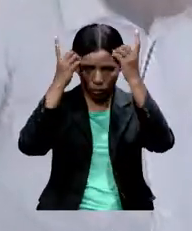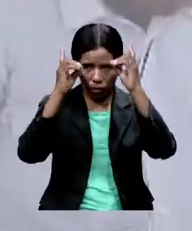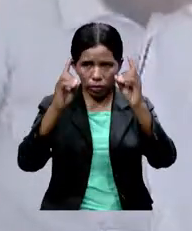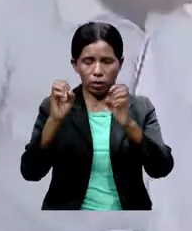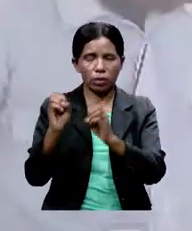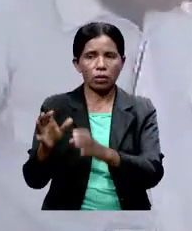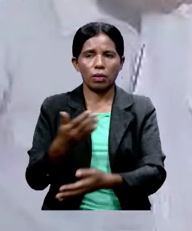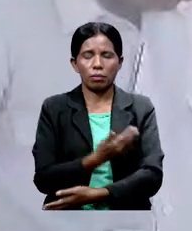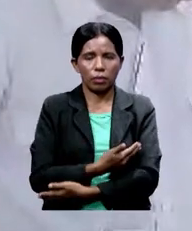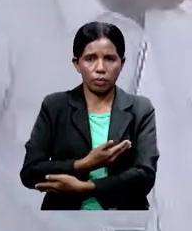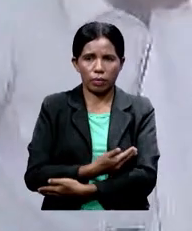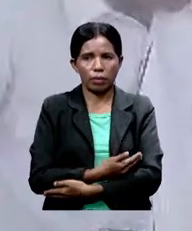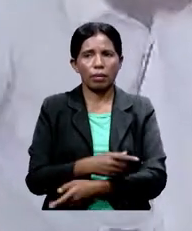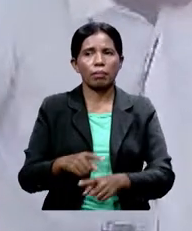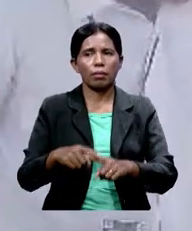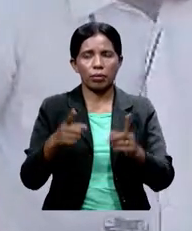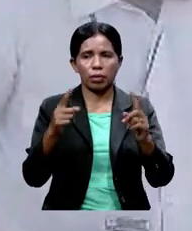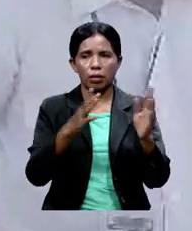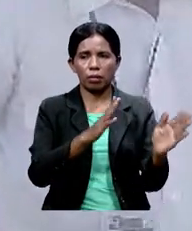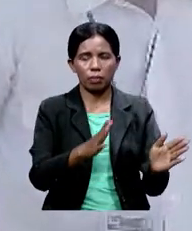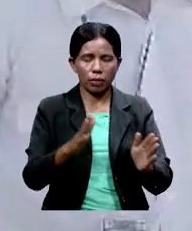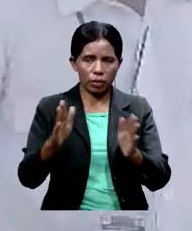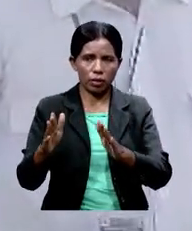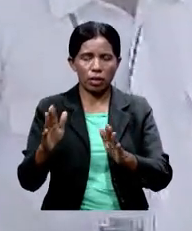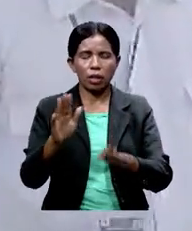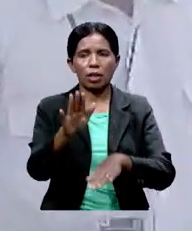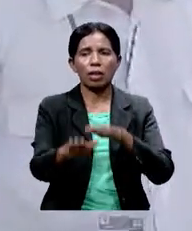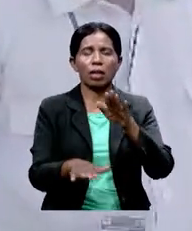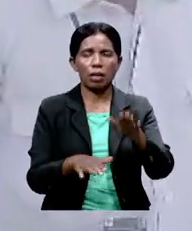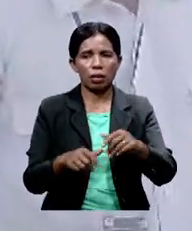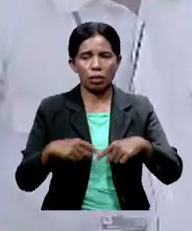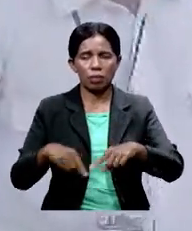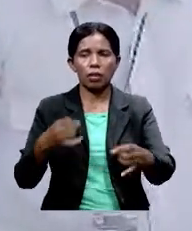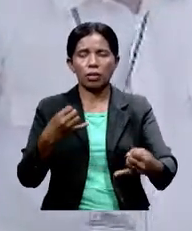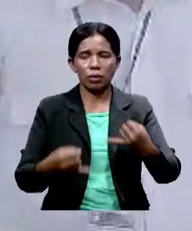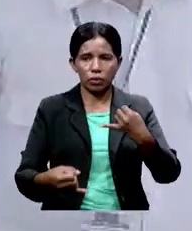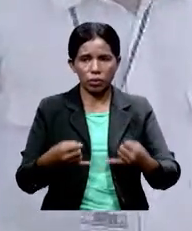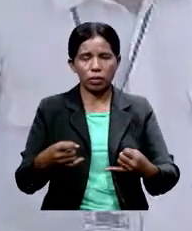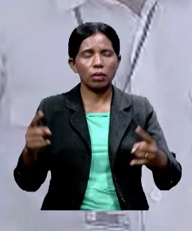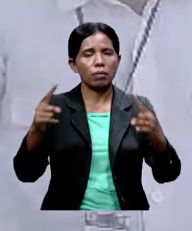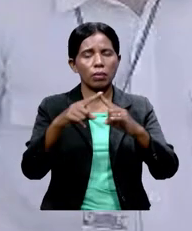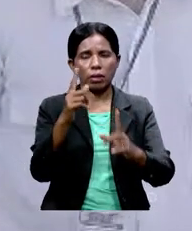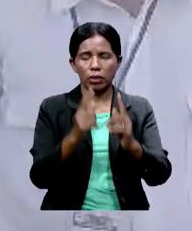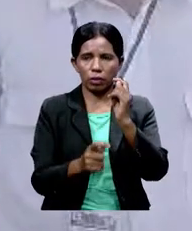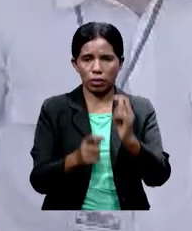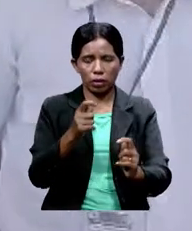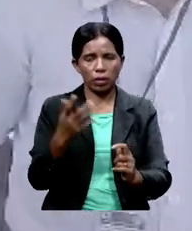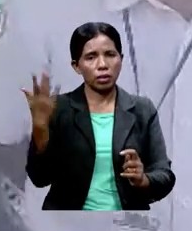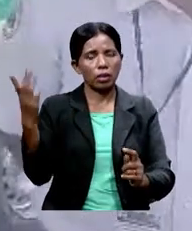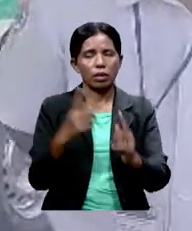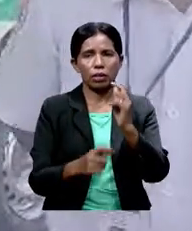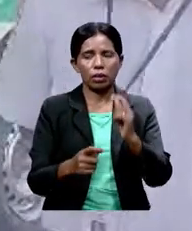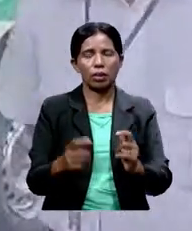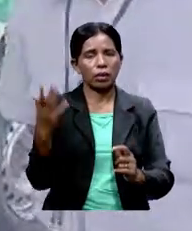bebe mas infelizmente processo ne la o ba iha justiça iha área tribunal parte tribunal ini ya,